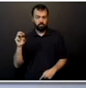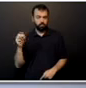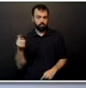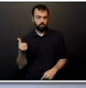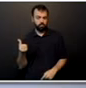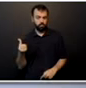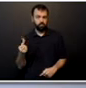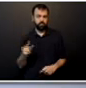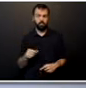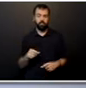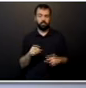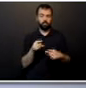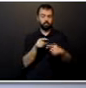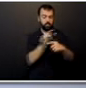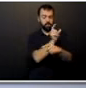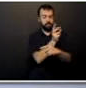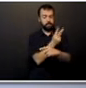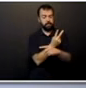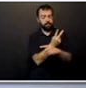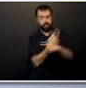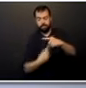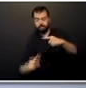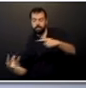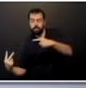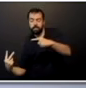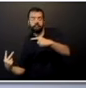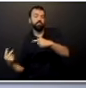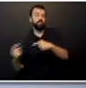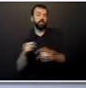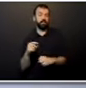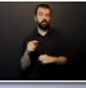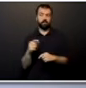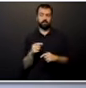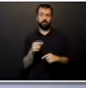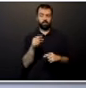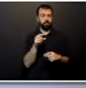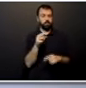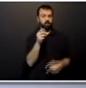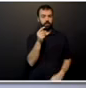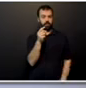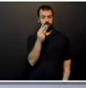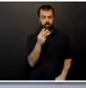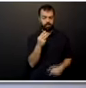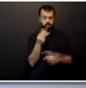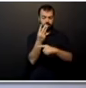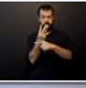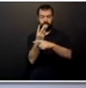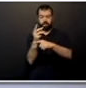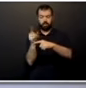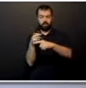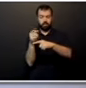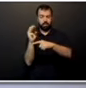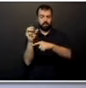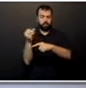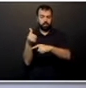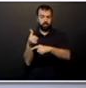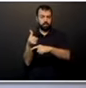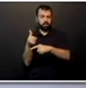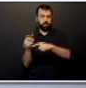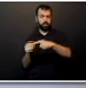outro lado dividindo a operação inversa três e 60 dividido por 2 que dá um total